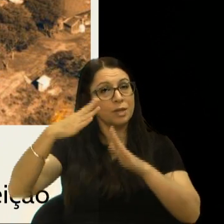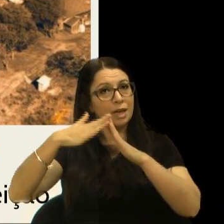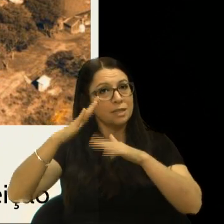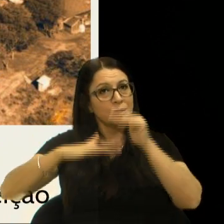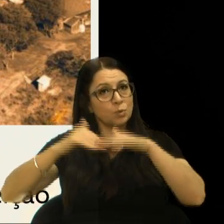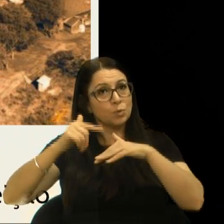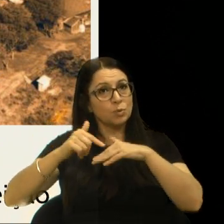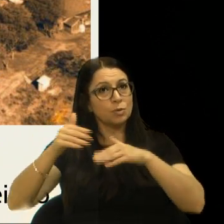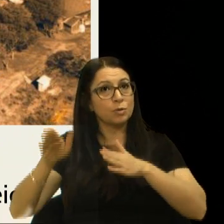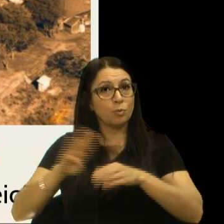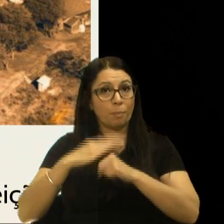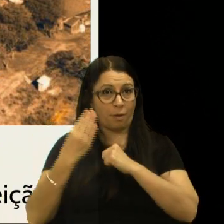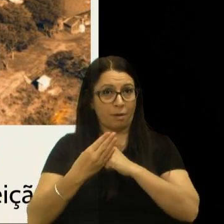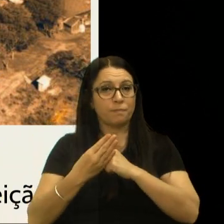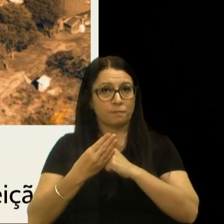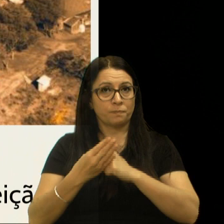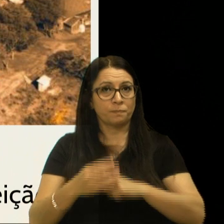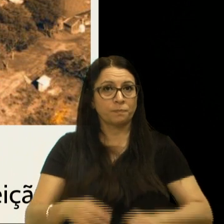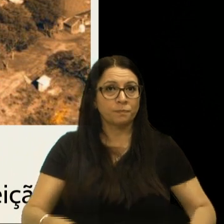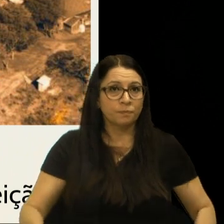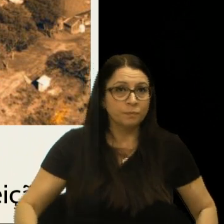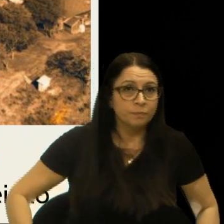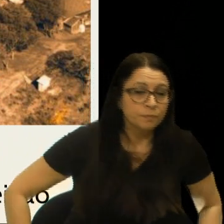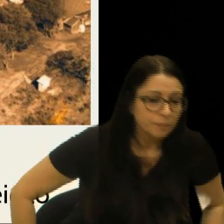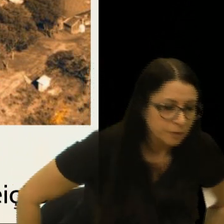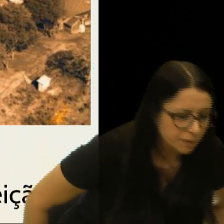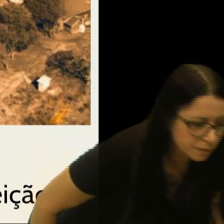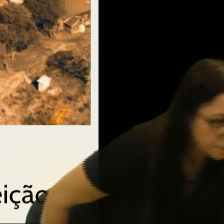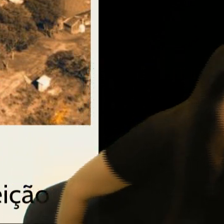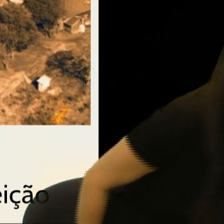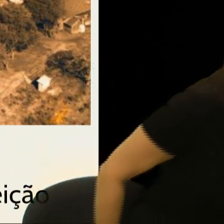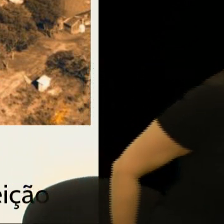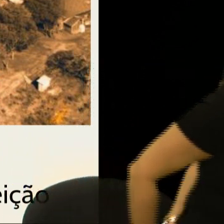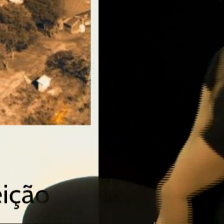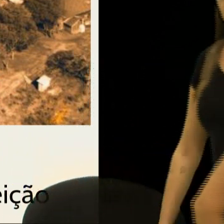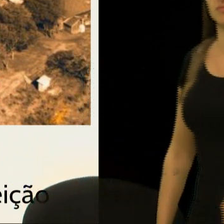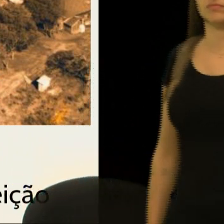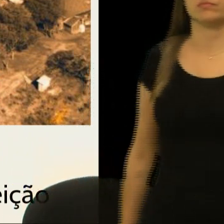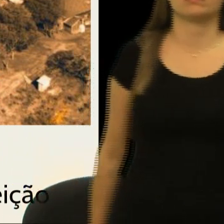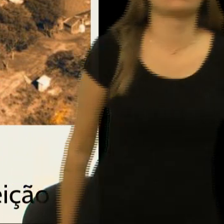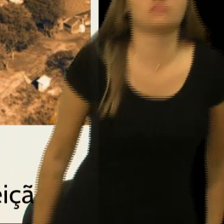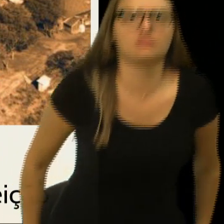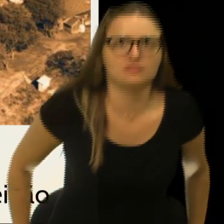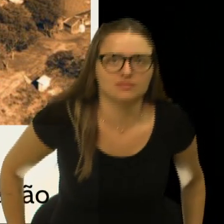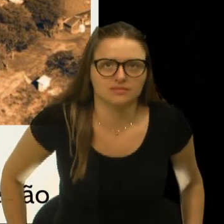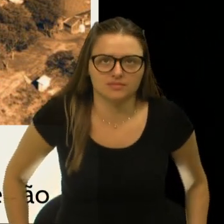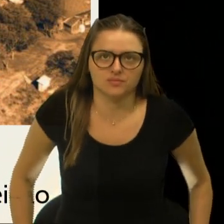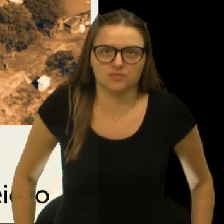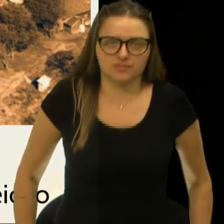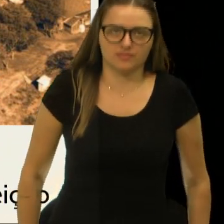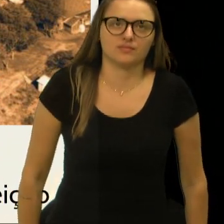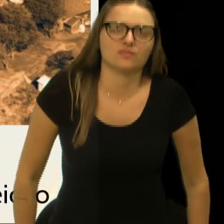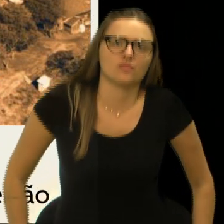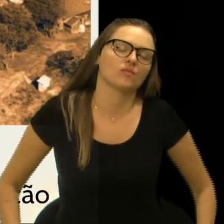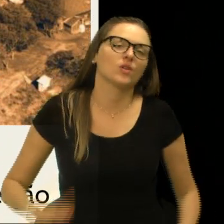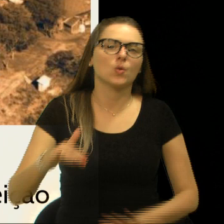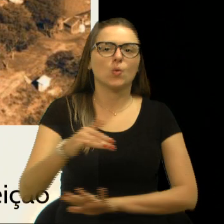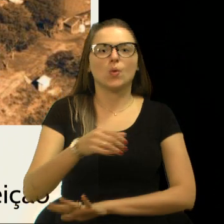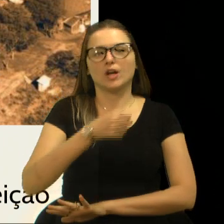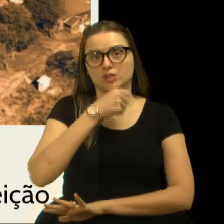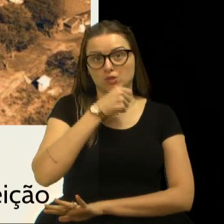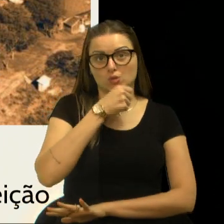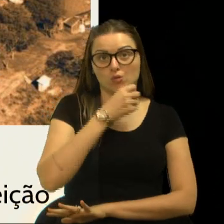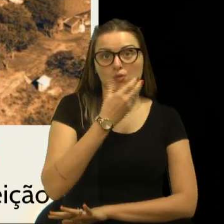construída ali no bairro. Aí, quando o vô Fermino, bem faceiro, deu a notícia para o Frei Leão, disse, conseguimos convencer, ele